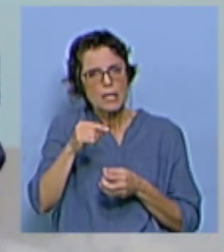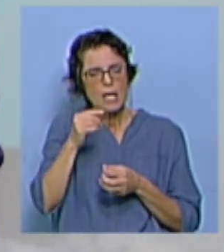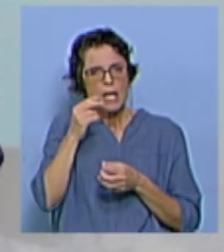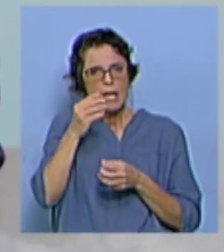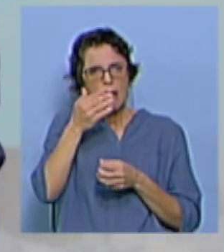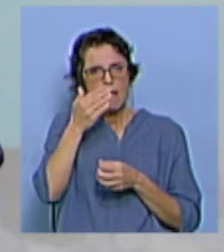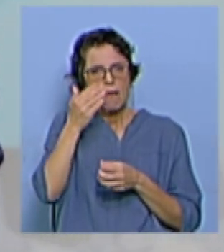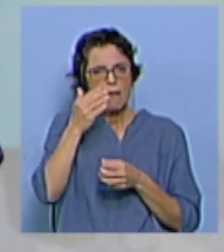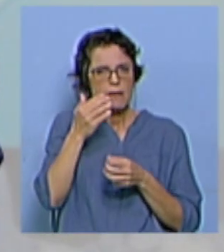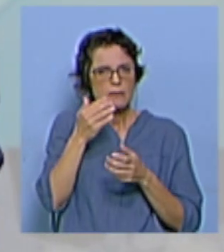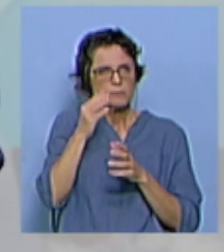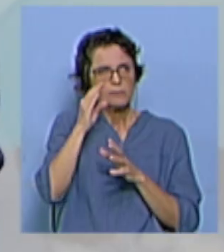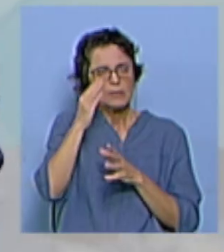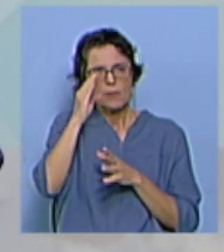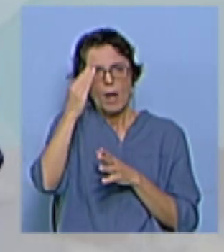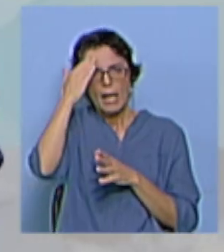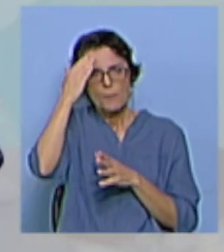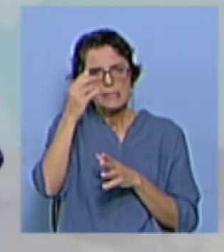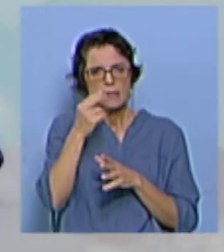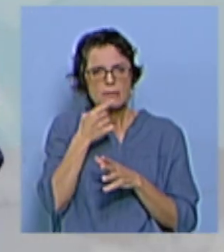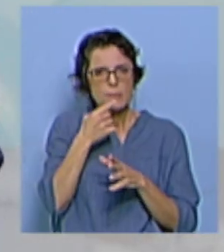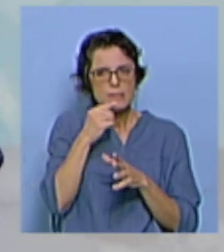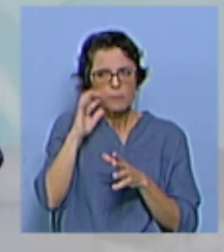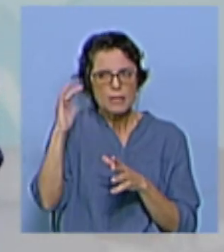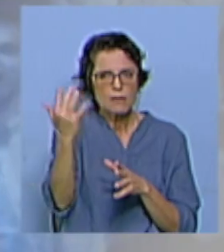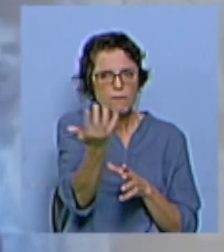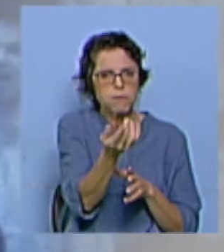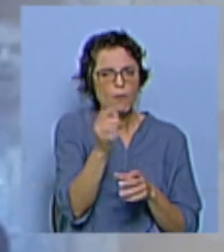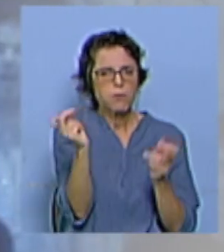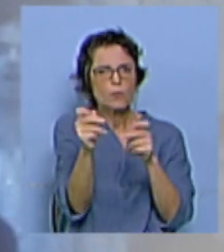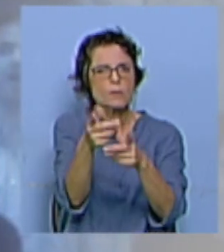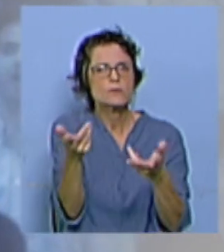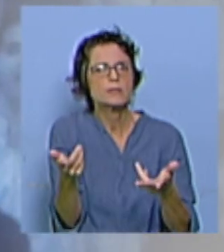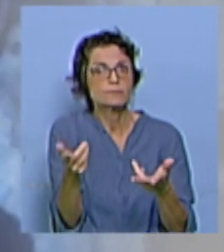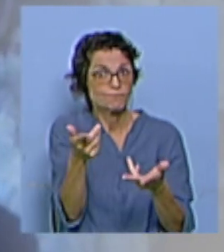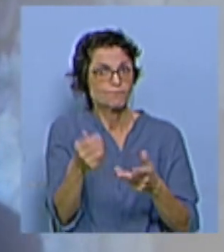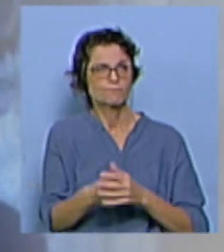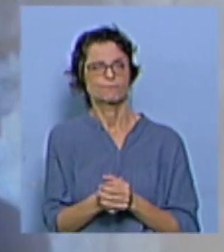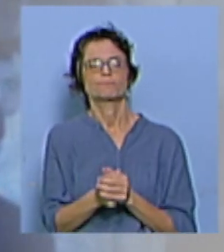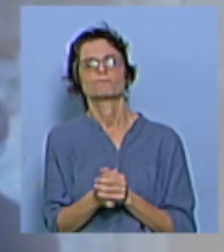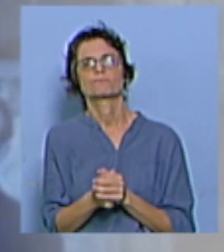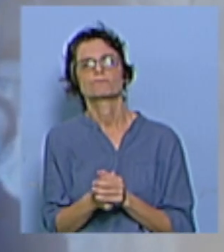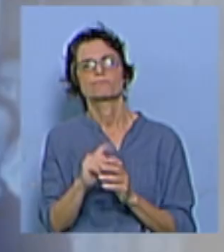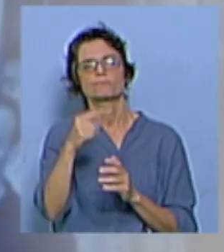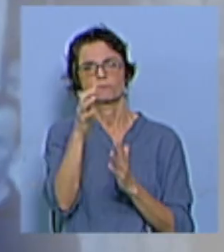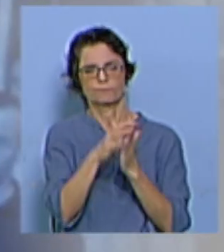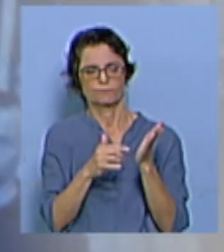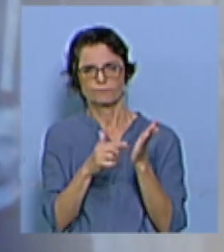volta e procurarem os caminhos mais justos para ela, não é? Passemos ao texto da segunda leitura, a carta aos